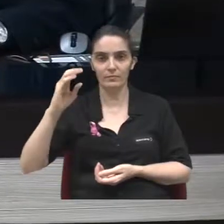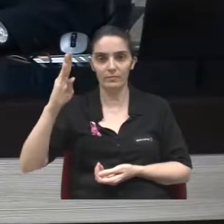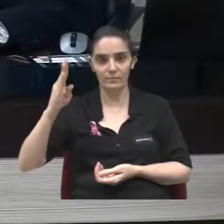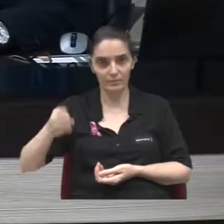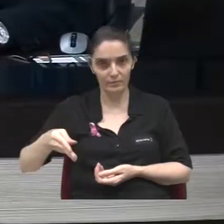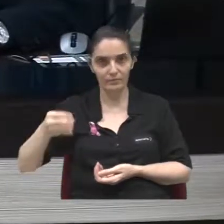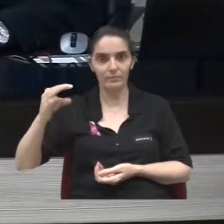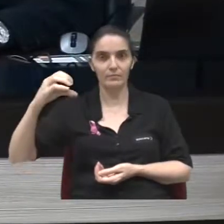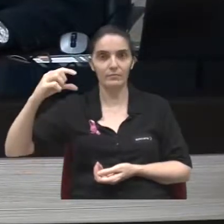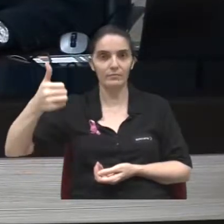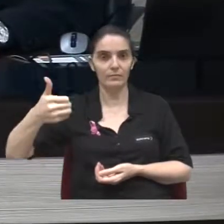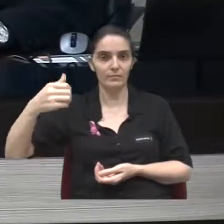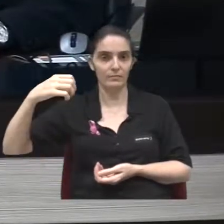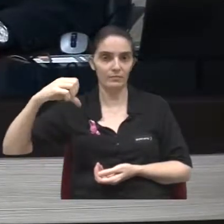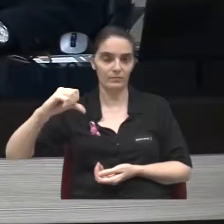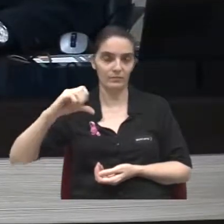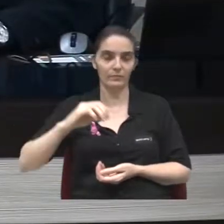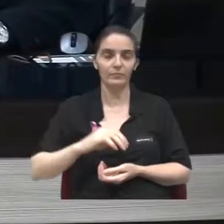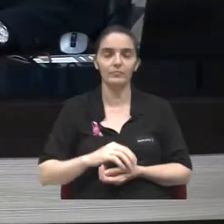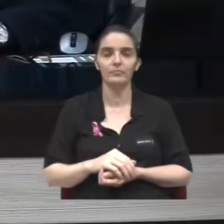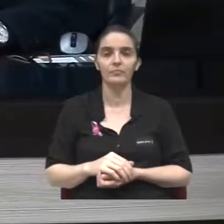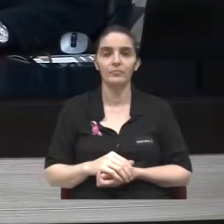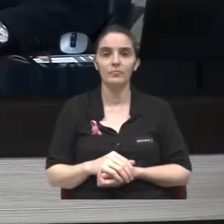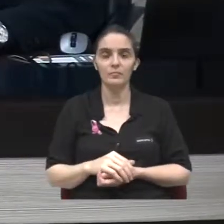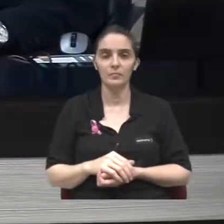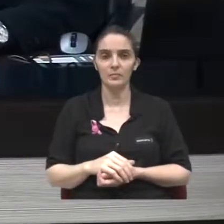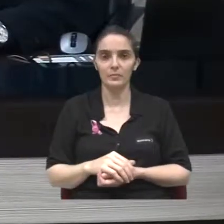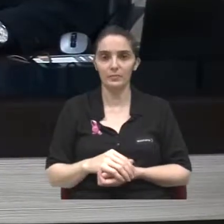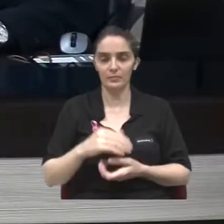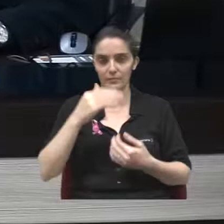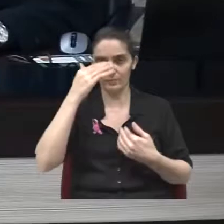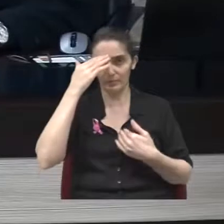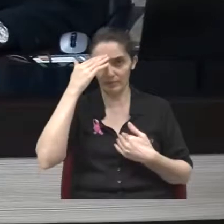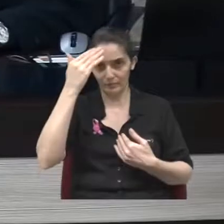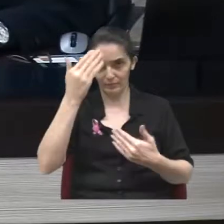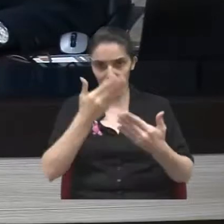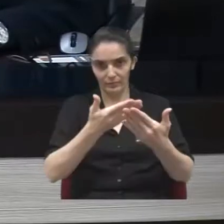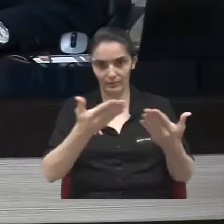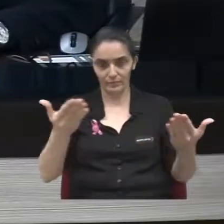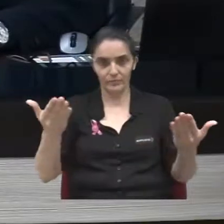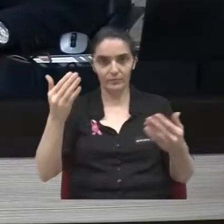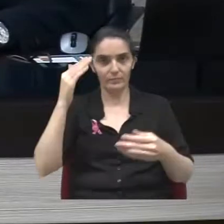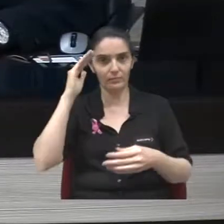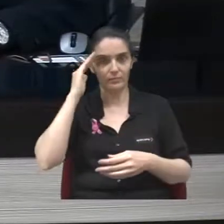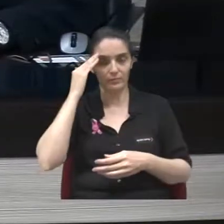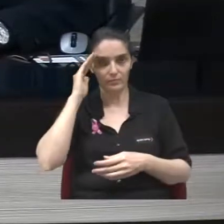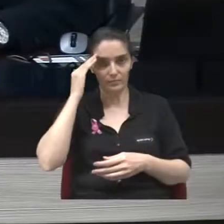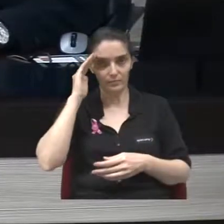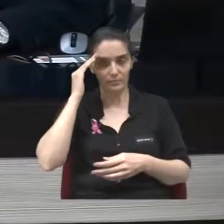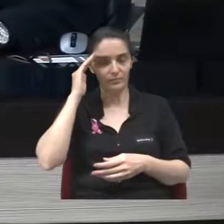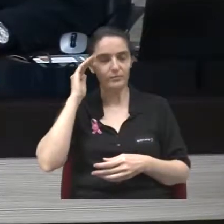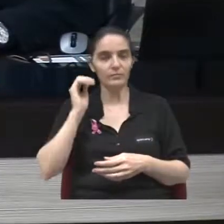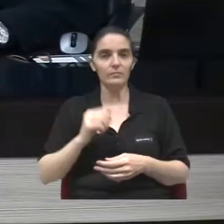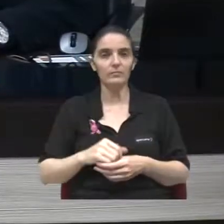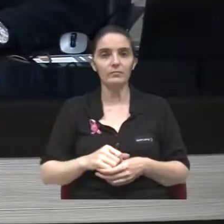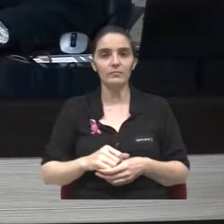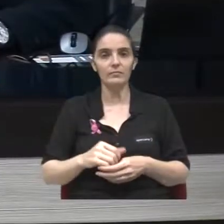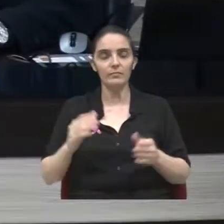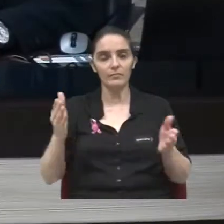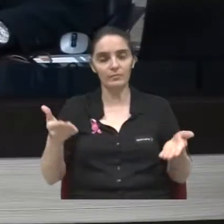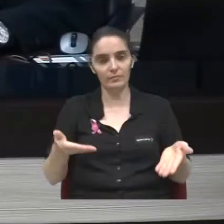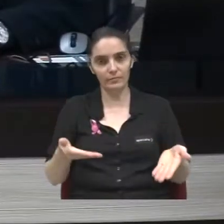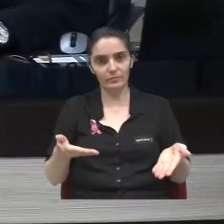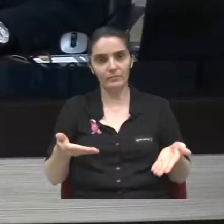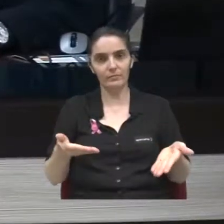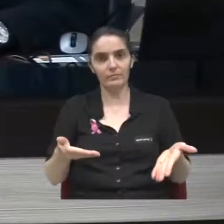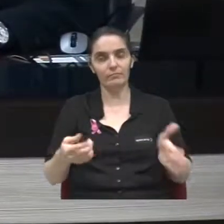3640/19. Certa do entendimento e compreensão de Vossa Excelência, apresento nesse ensejo